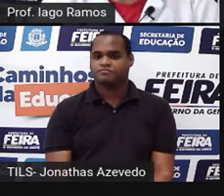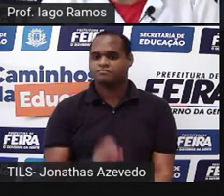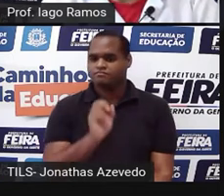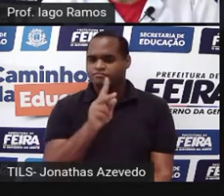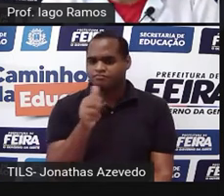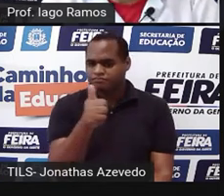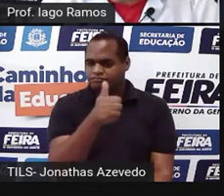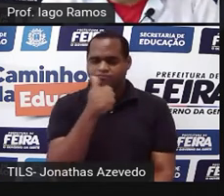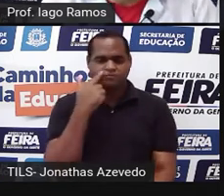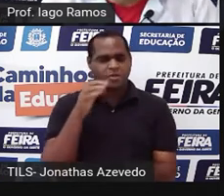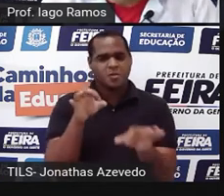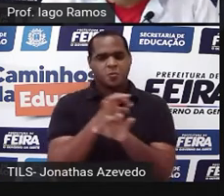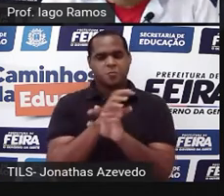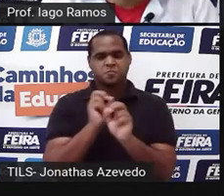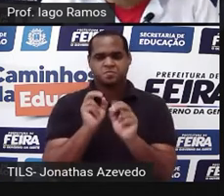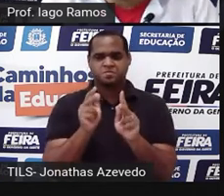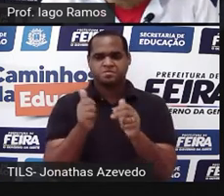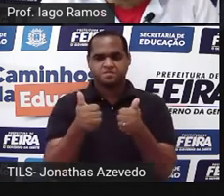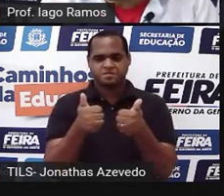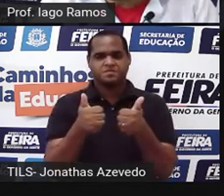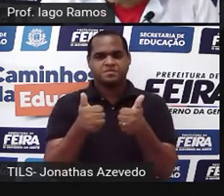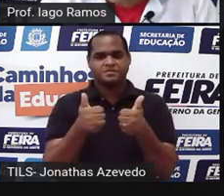Prontinho, acabou.